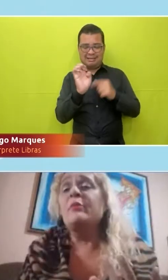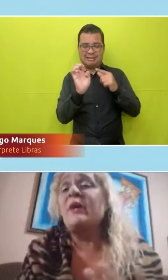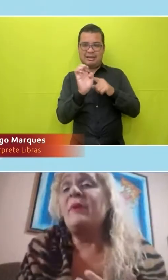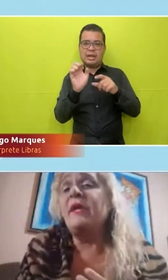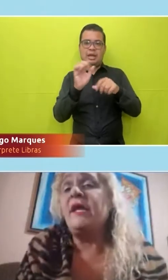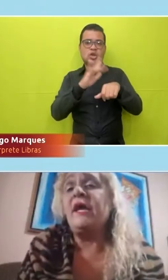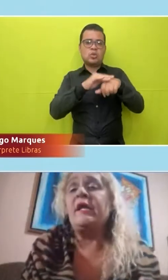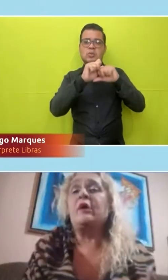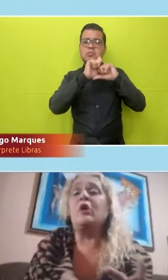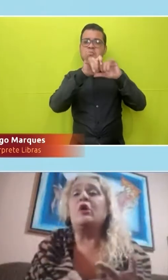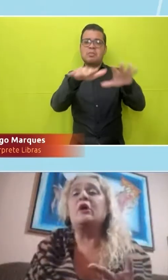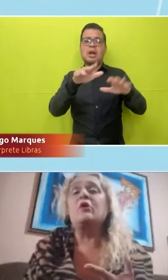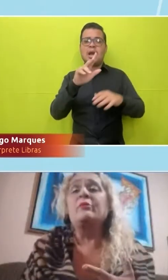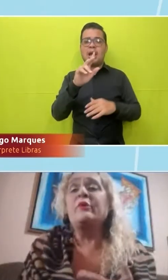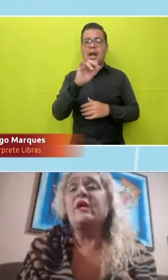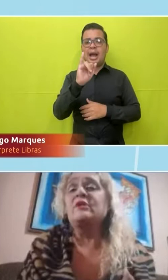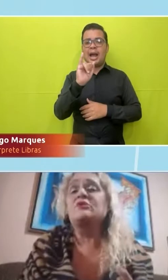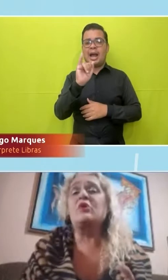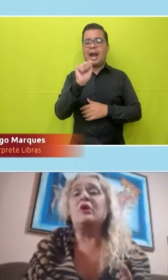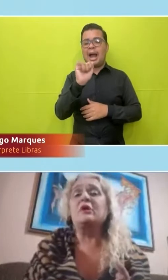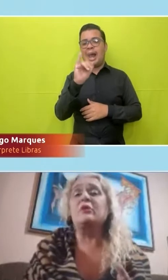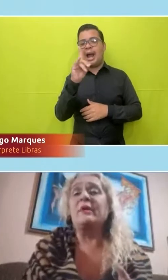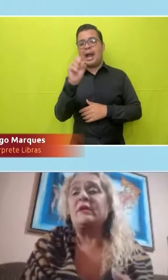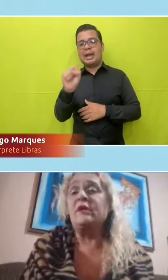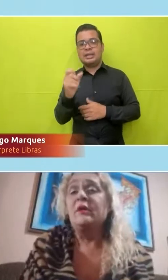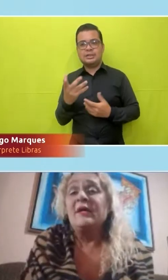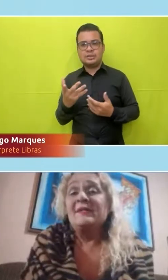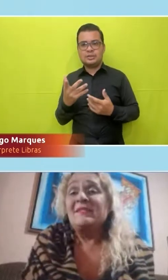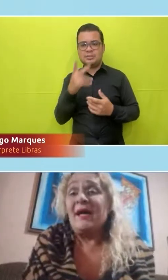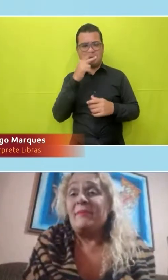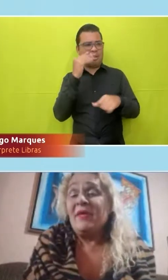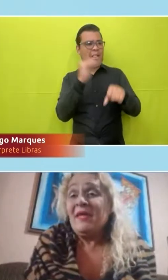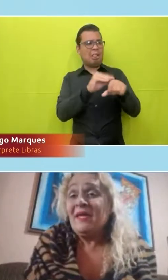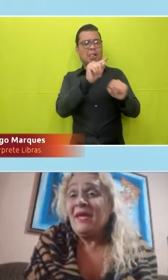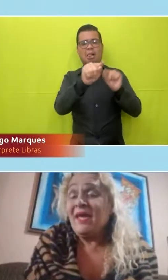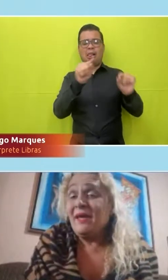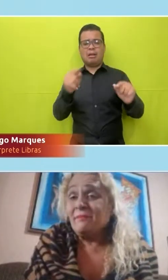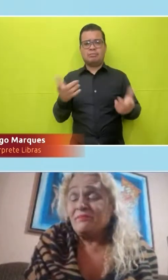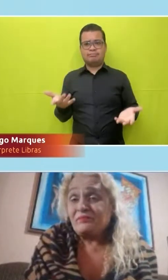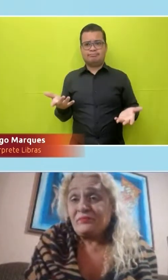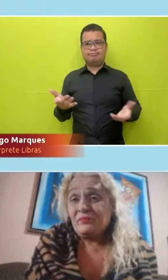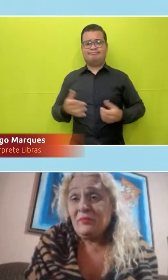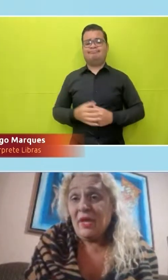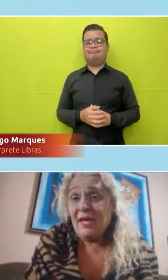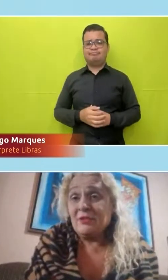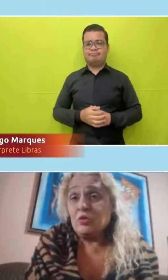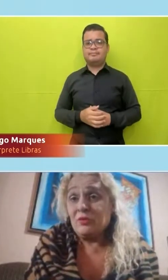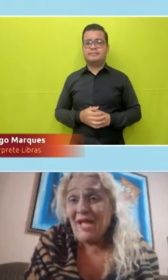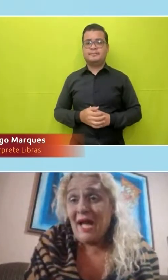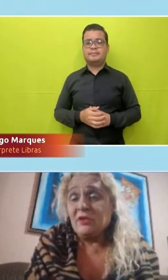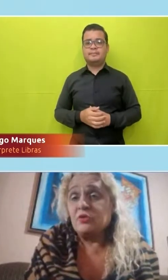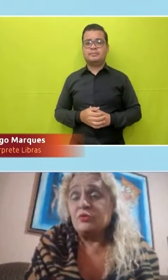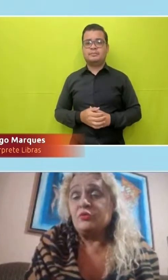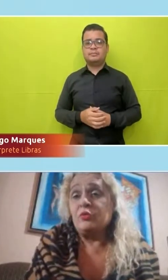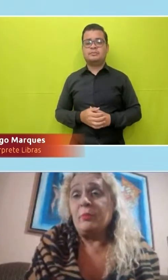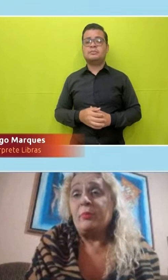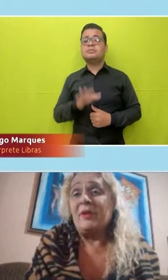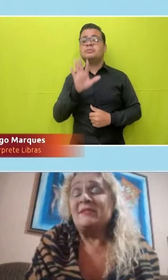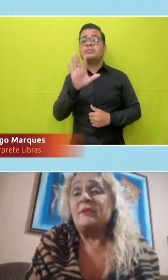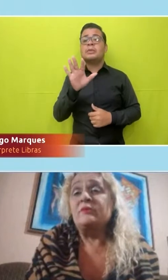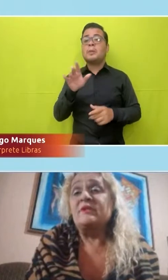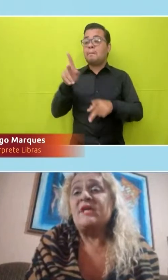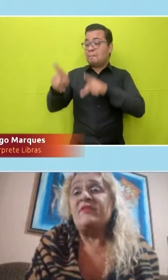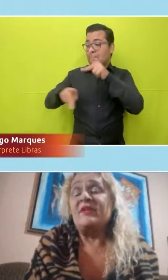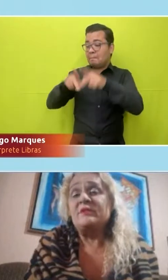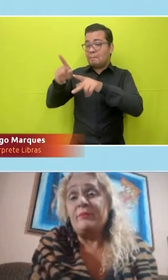coloca como cabeleireira, coloca como isso, coloca como aquilo, sabe? E aí, escutar de uma